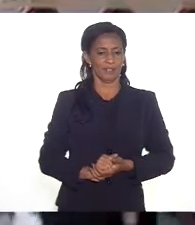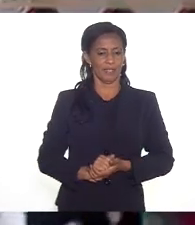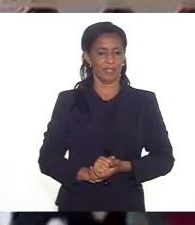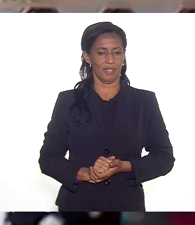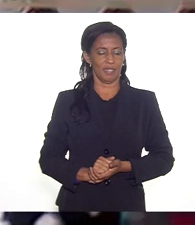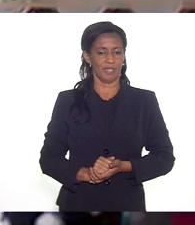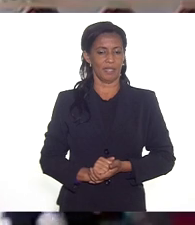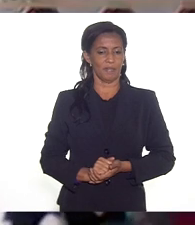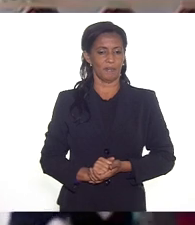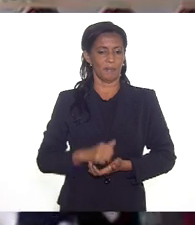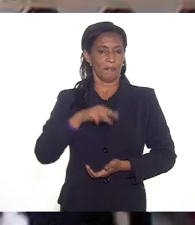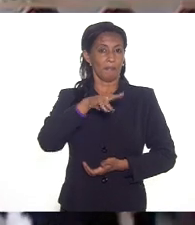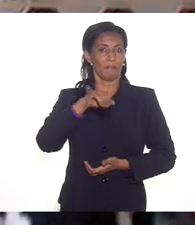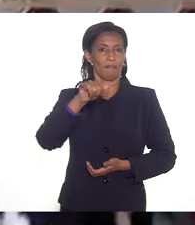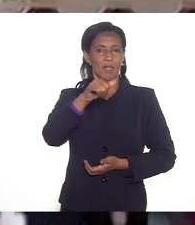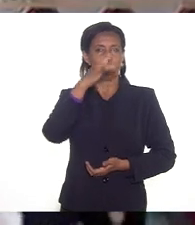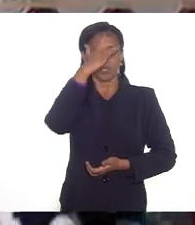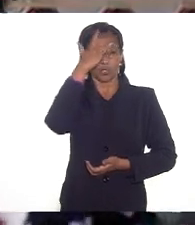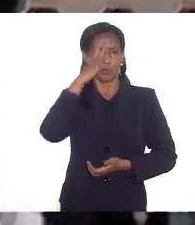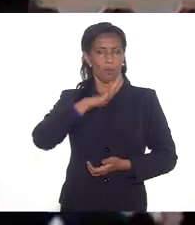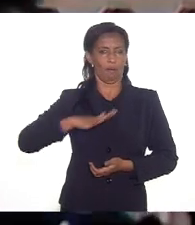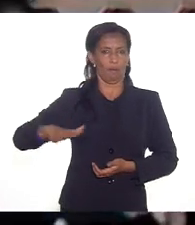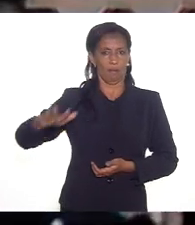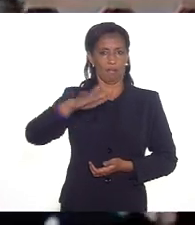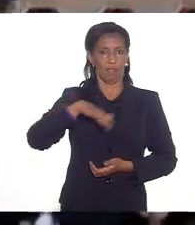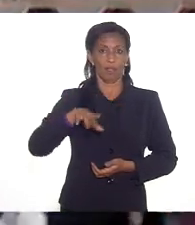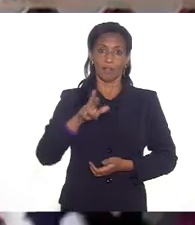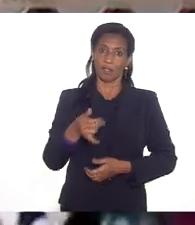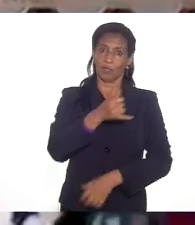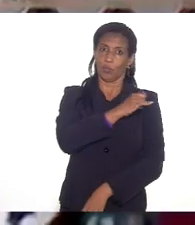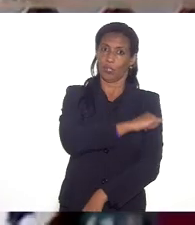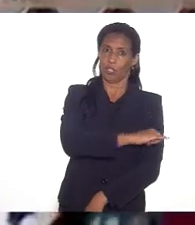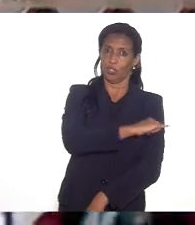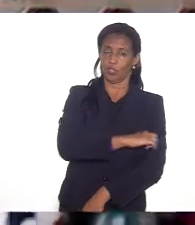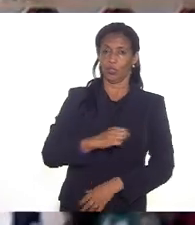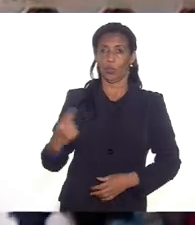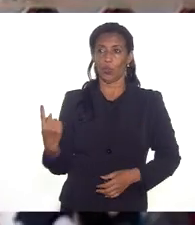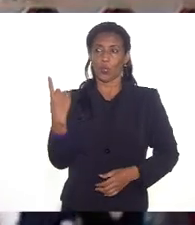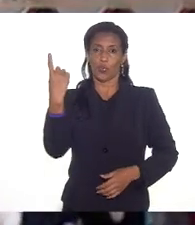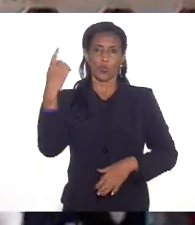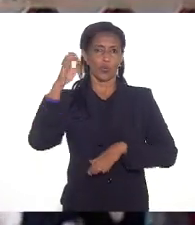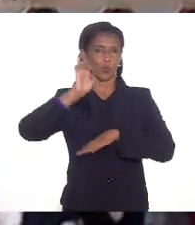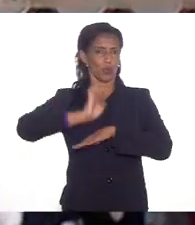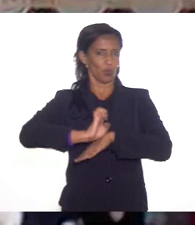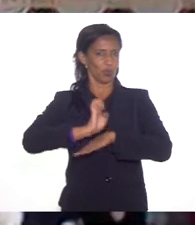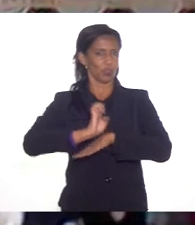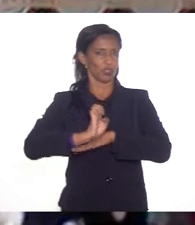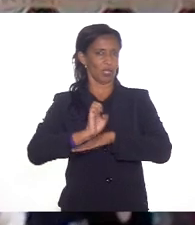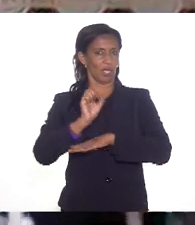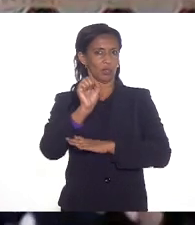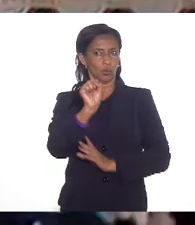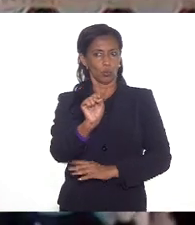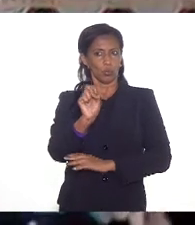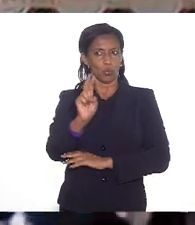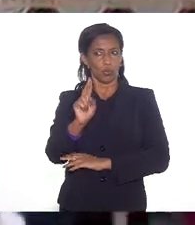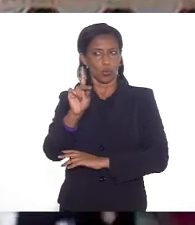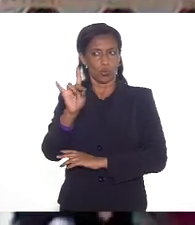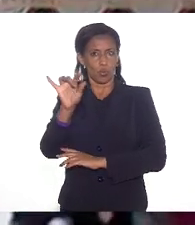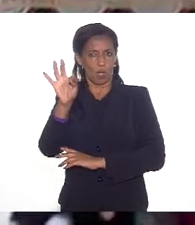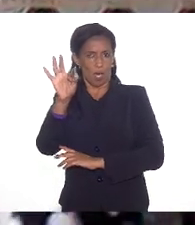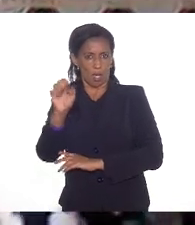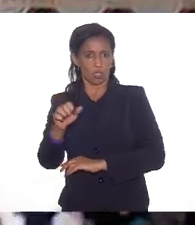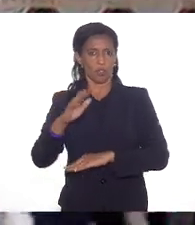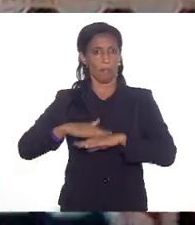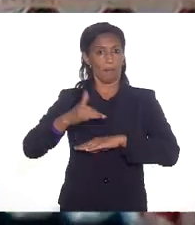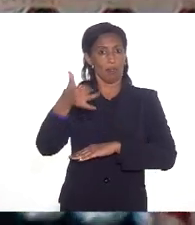milhões de pessoas morando em favelas tendo o Rio de Janeiro o único estado da região Sudeste com mais de 10